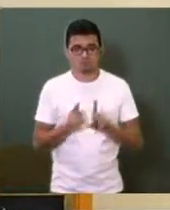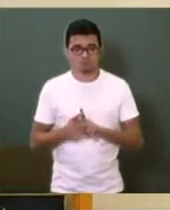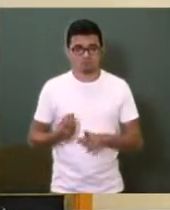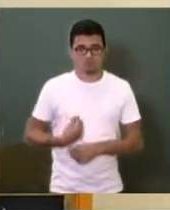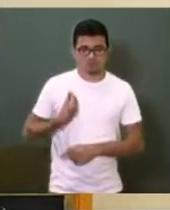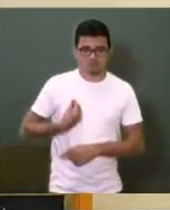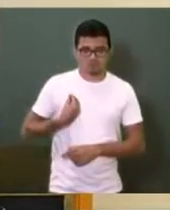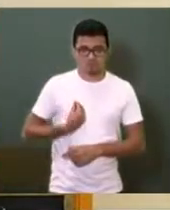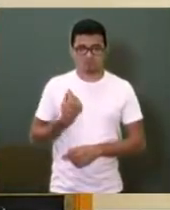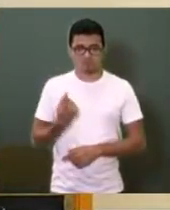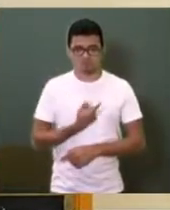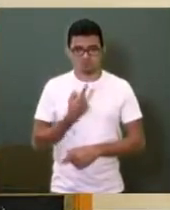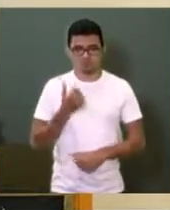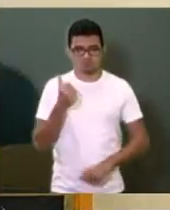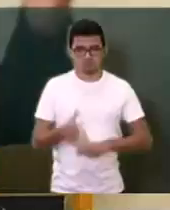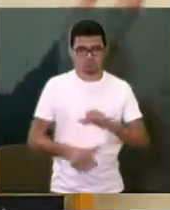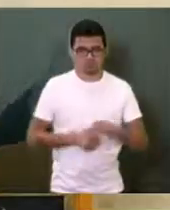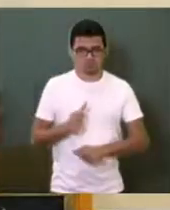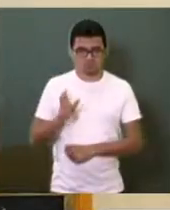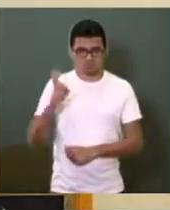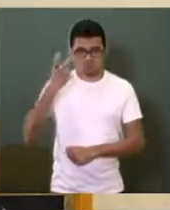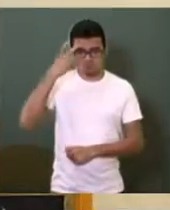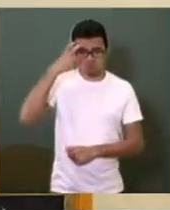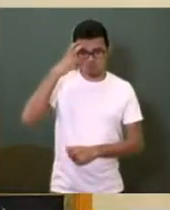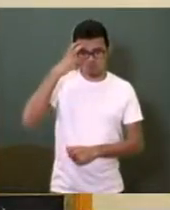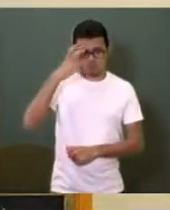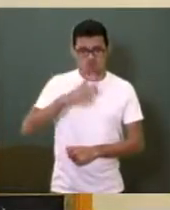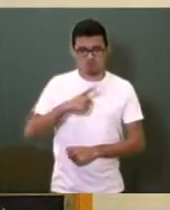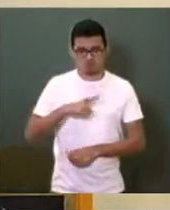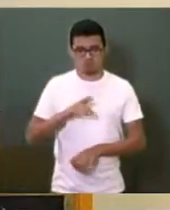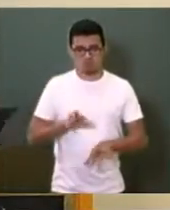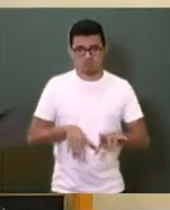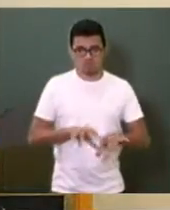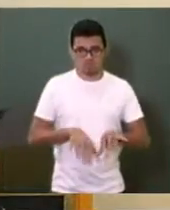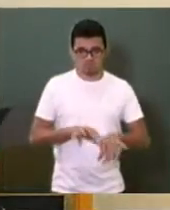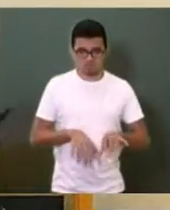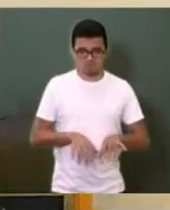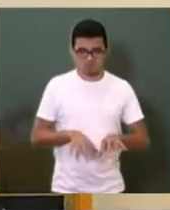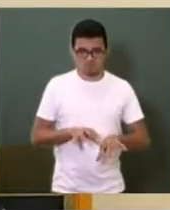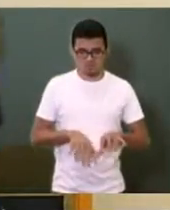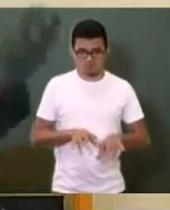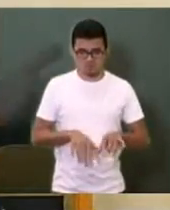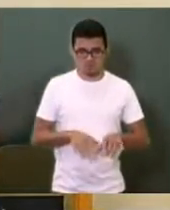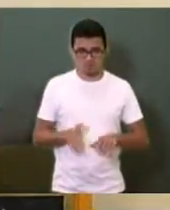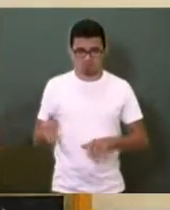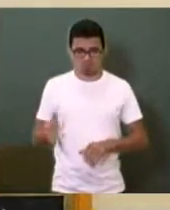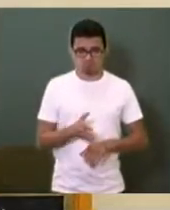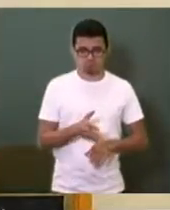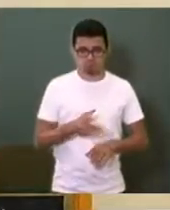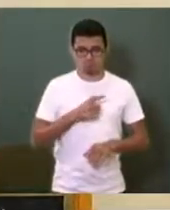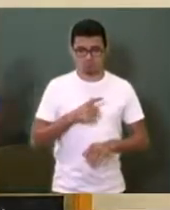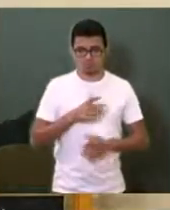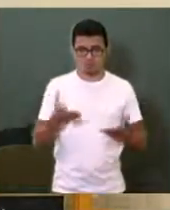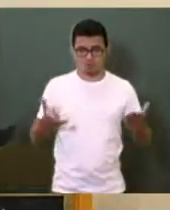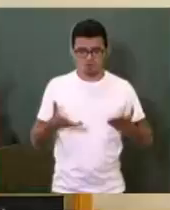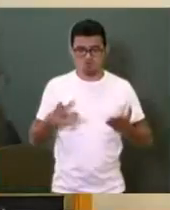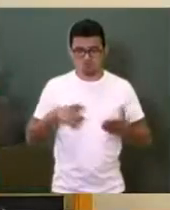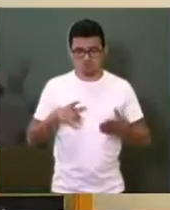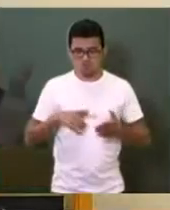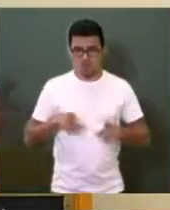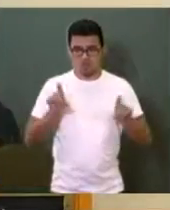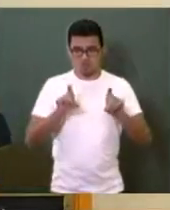mudar realmente a cultura nós tínhamos a máquina de escrever hoje nós temos o computador nós tínhamos o telefone hoje nós temos um desafio